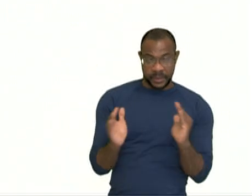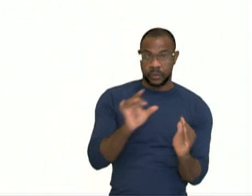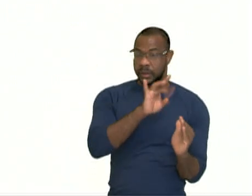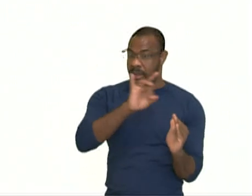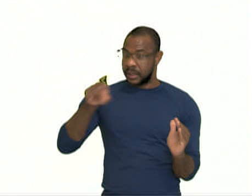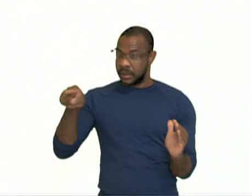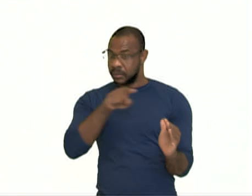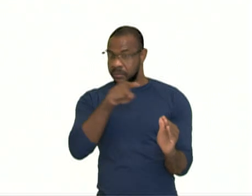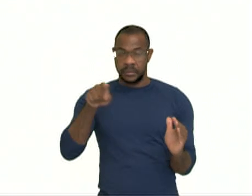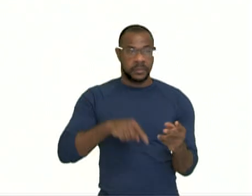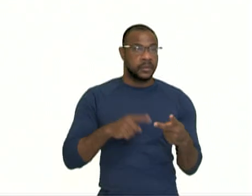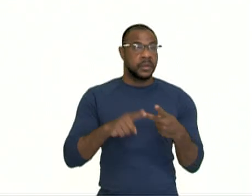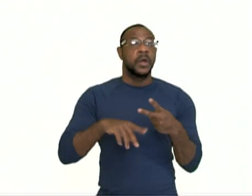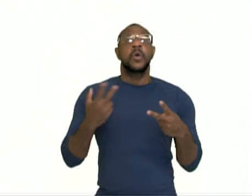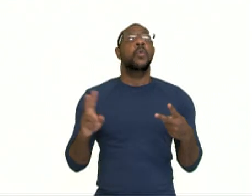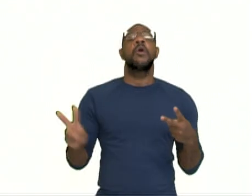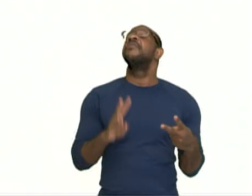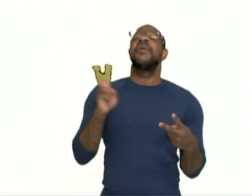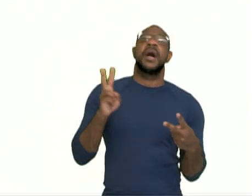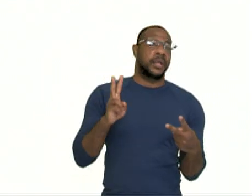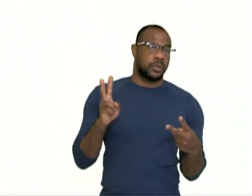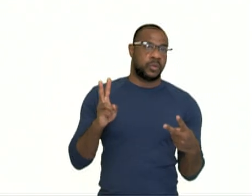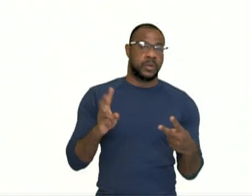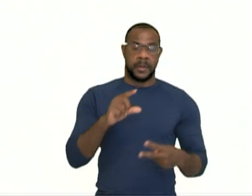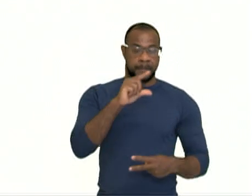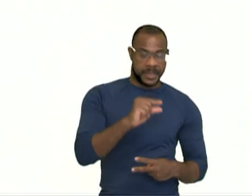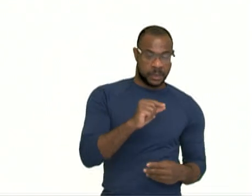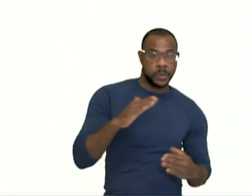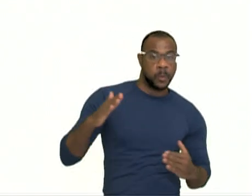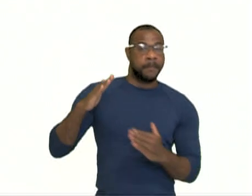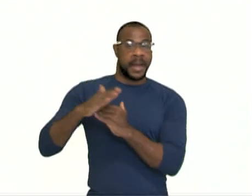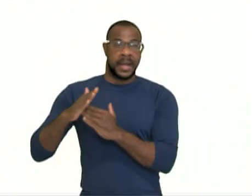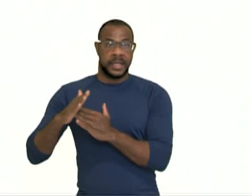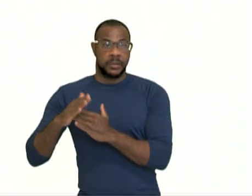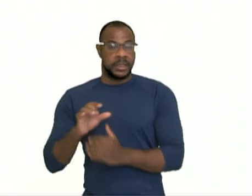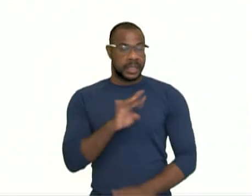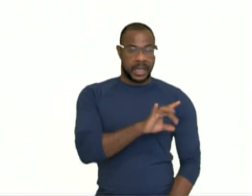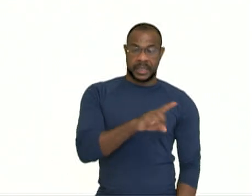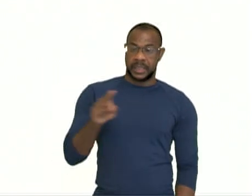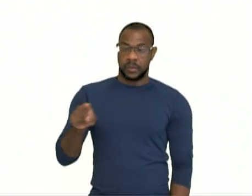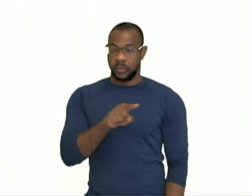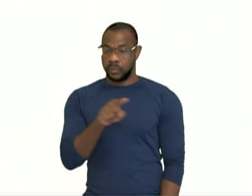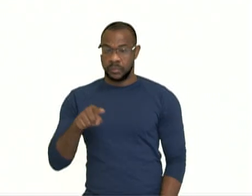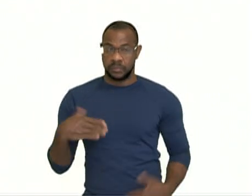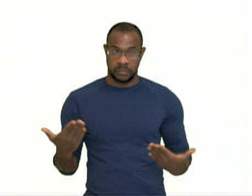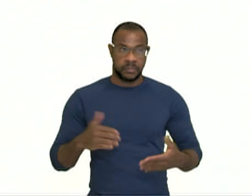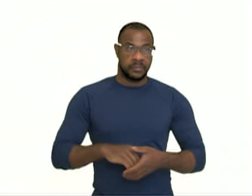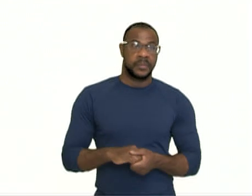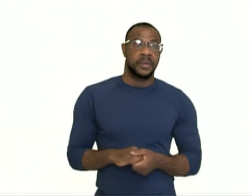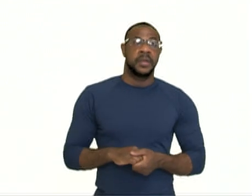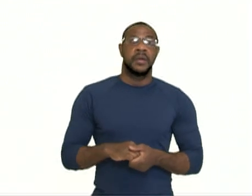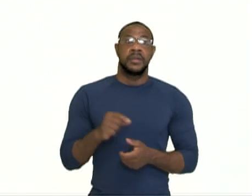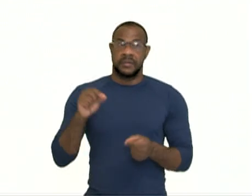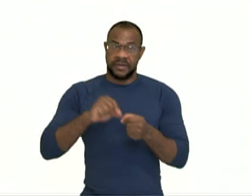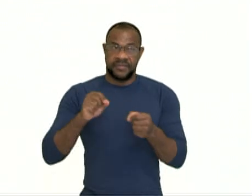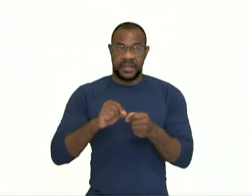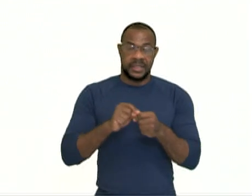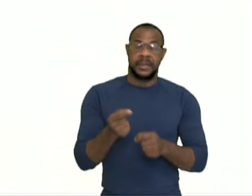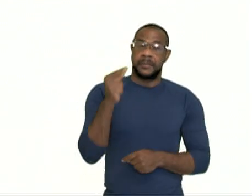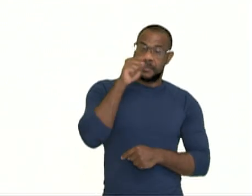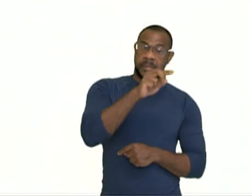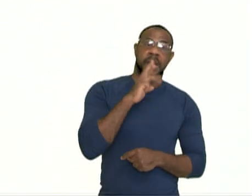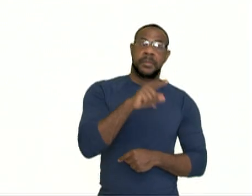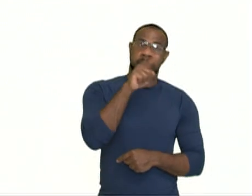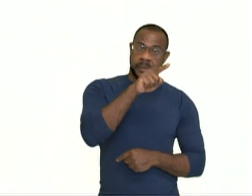funções? Qual é o valor mínimo e o valor máximo em cada uma das funções? Então, você vai fazer tanto para